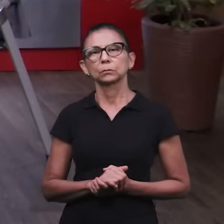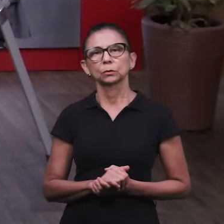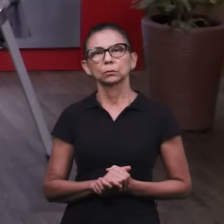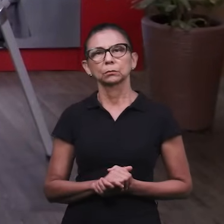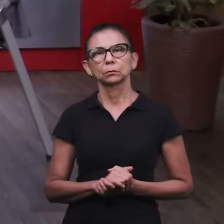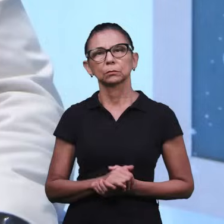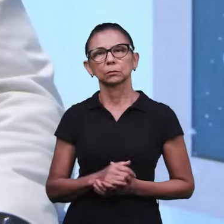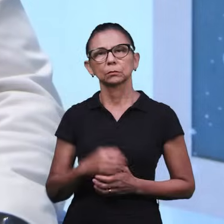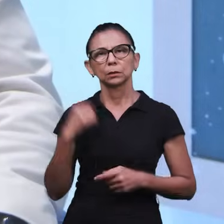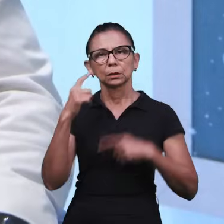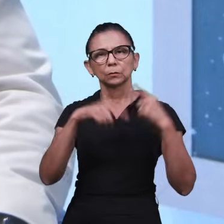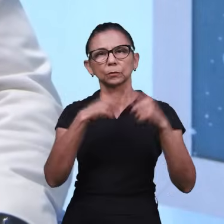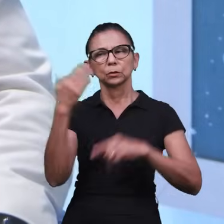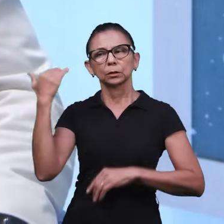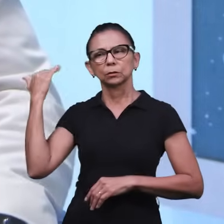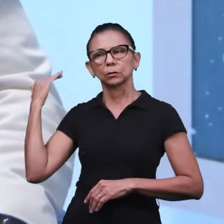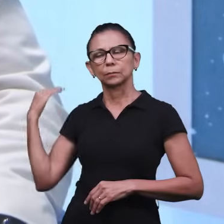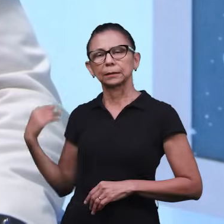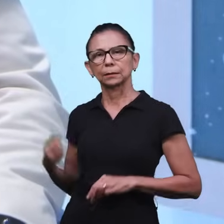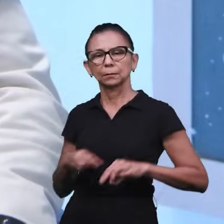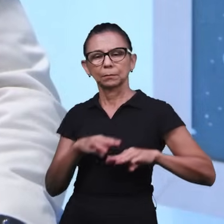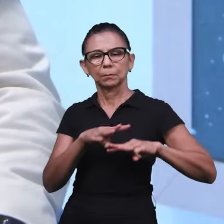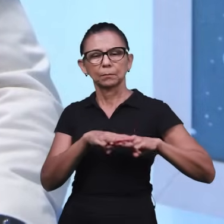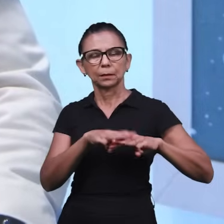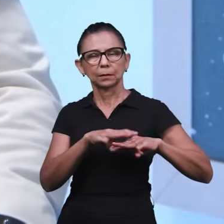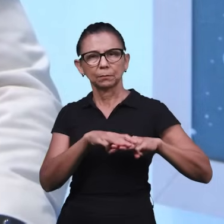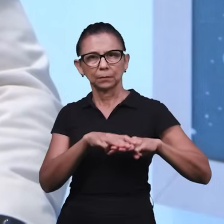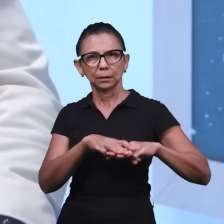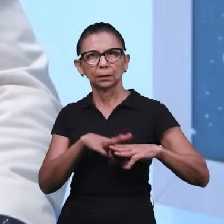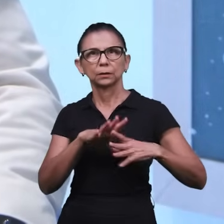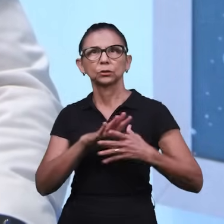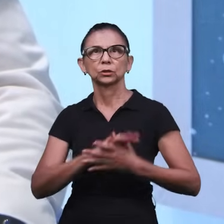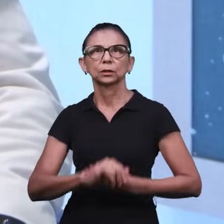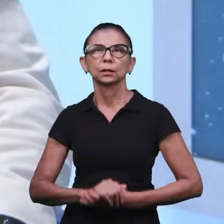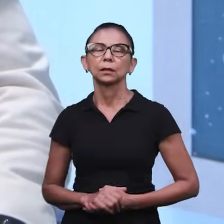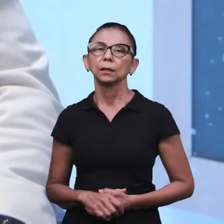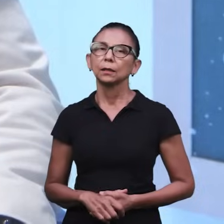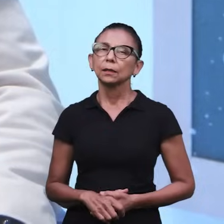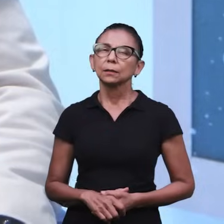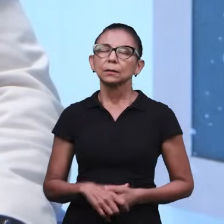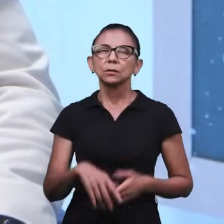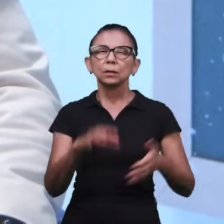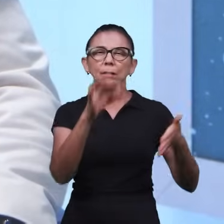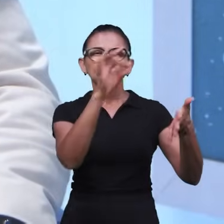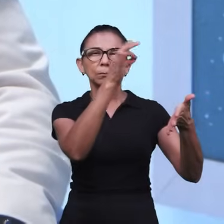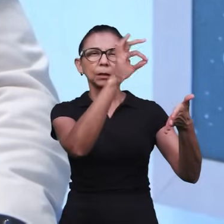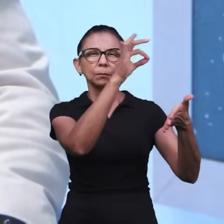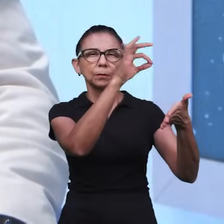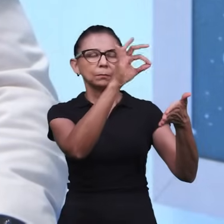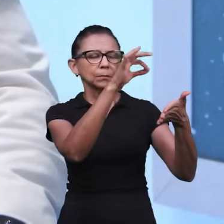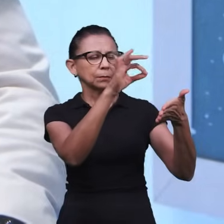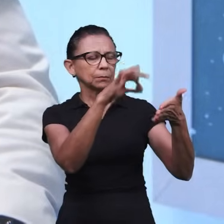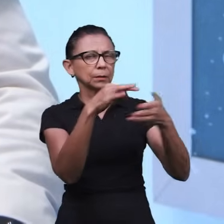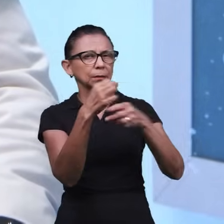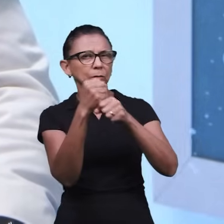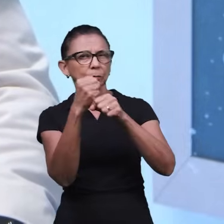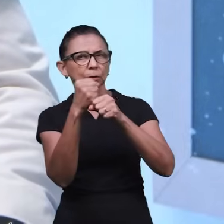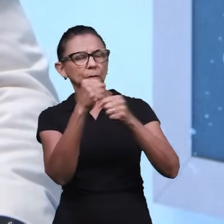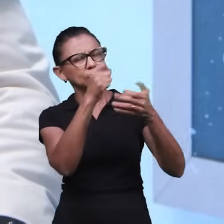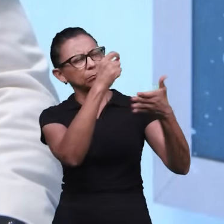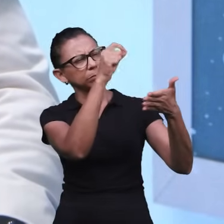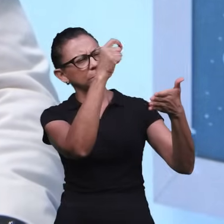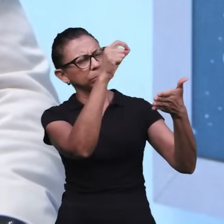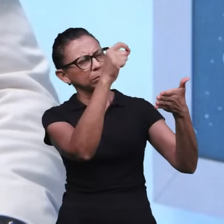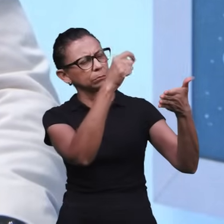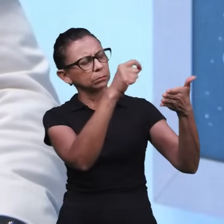parte matemática, onde você tinha que desenvolver todo o cálculo lá, colocar tudo certinho. Mas hoje você